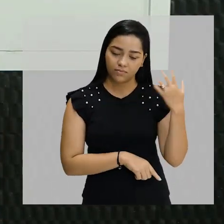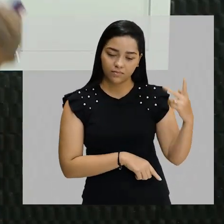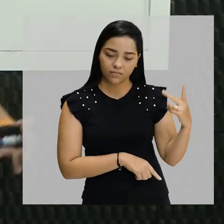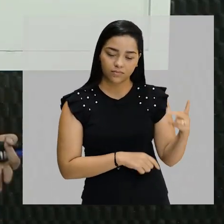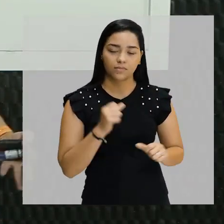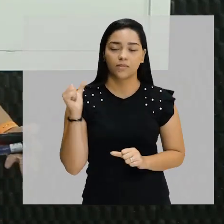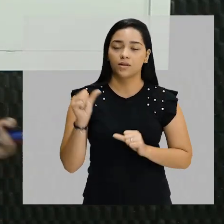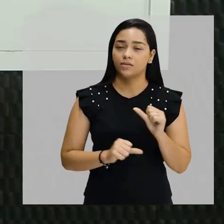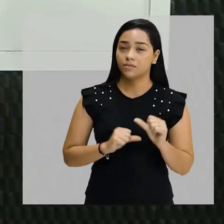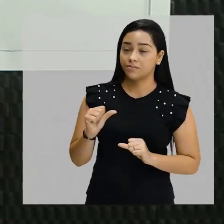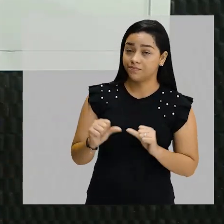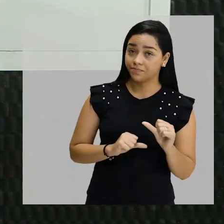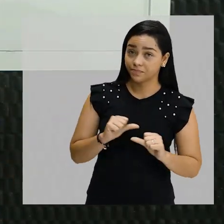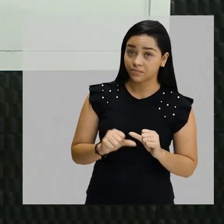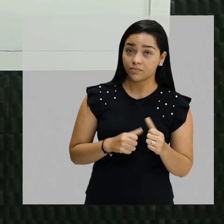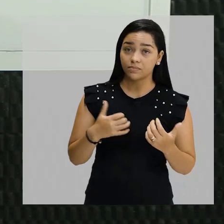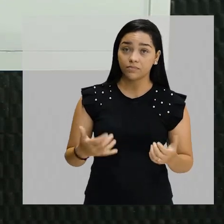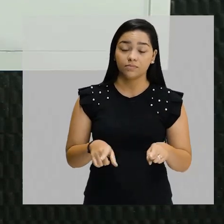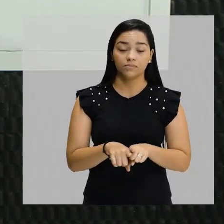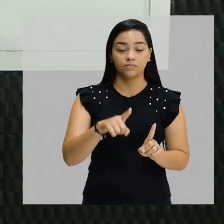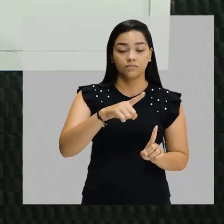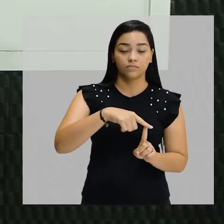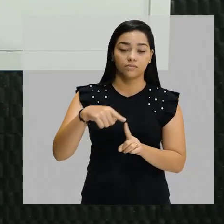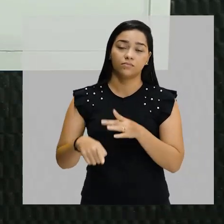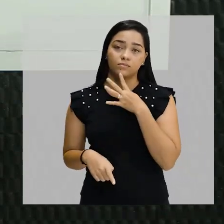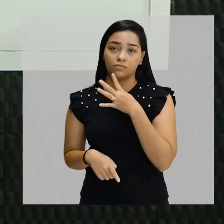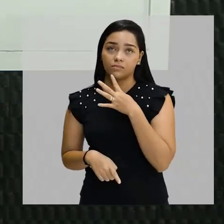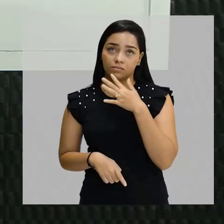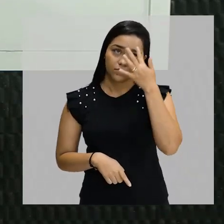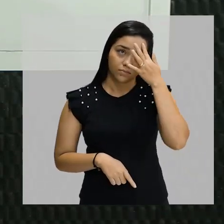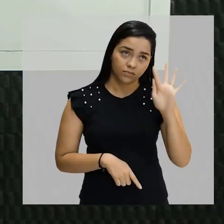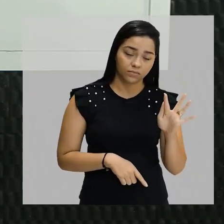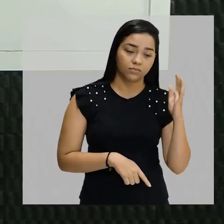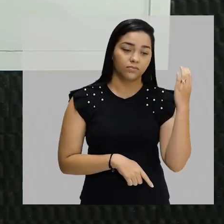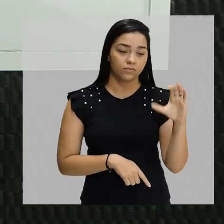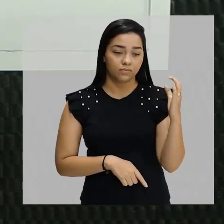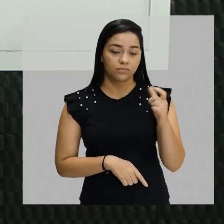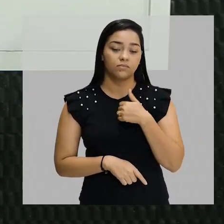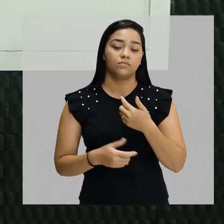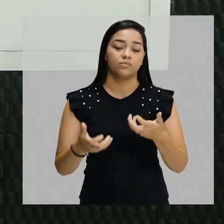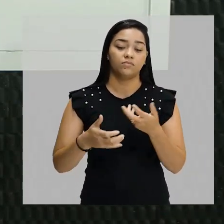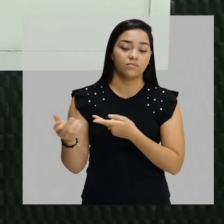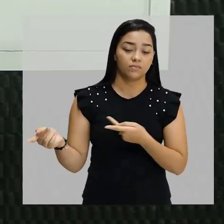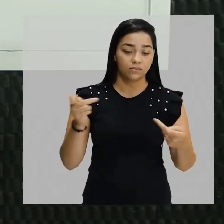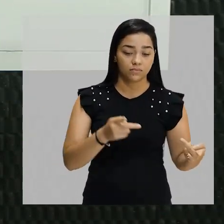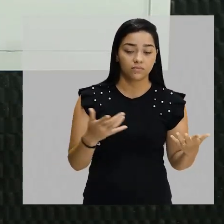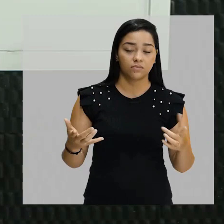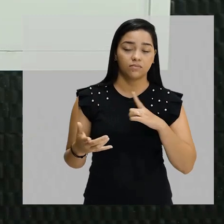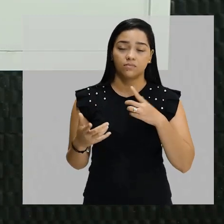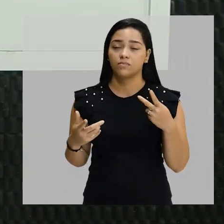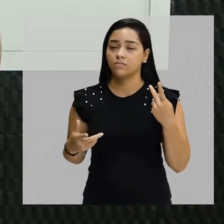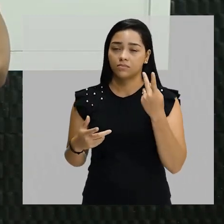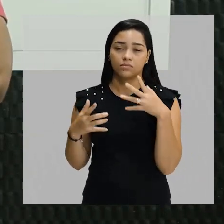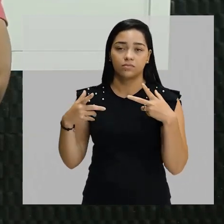transformador os tipos de conhecimento que a seja filosófico científico eu quero te convidar a pegar